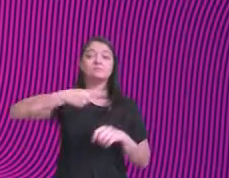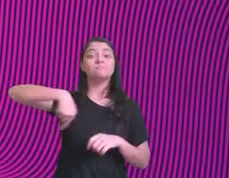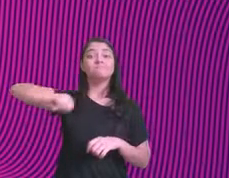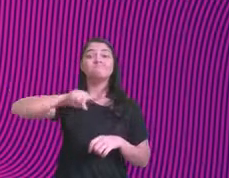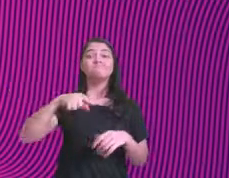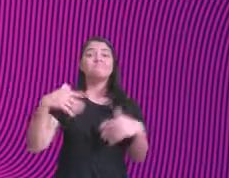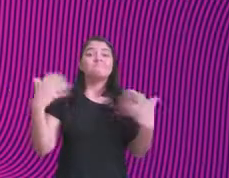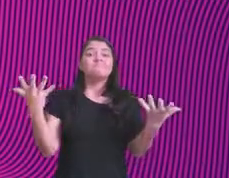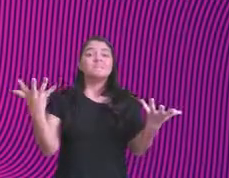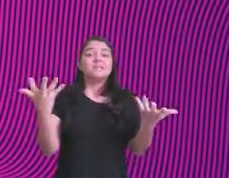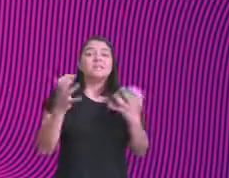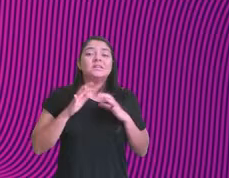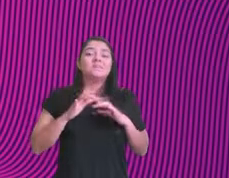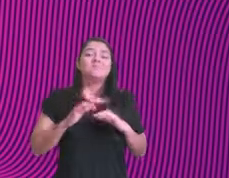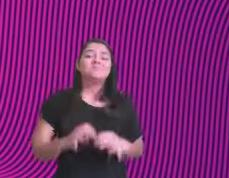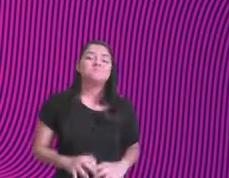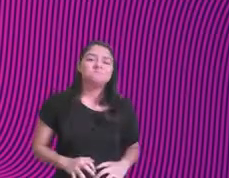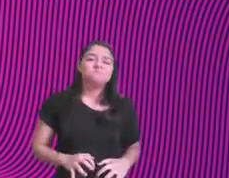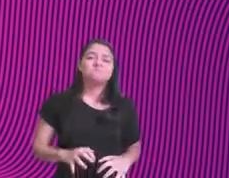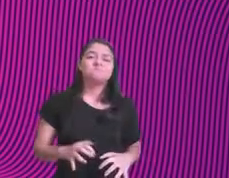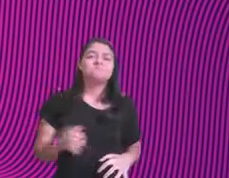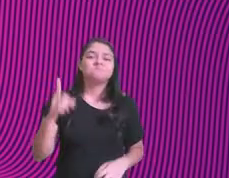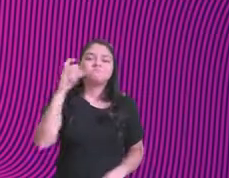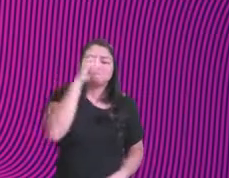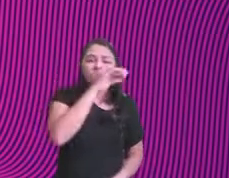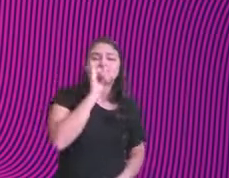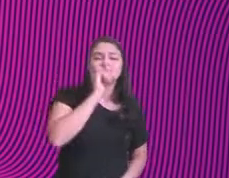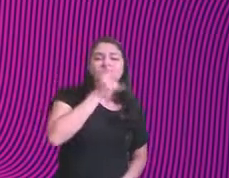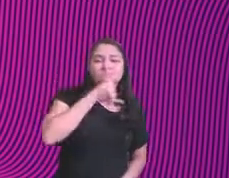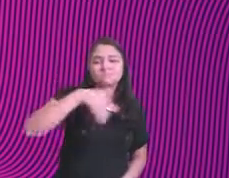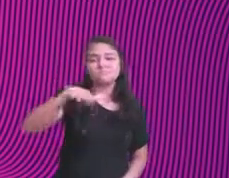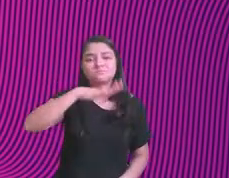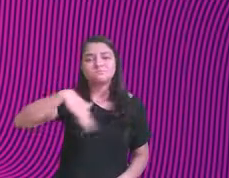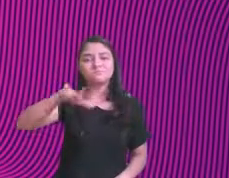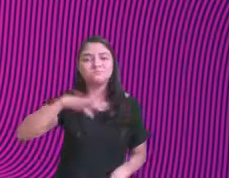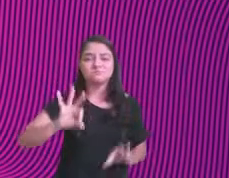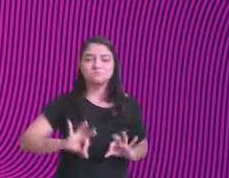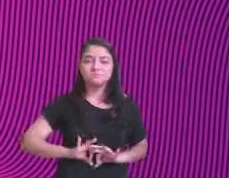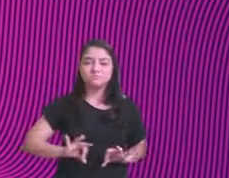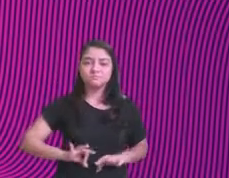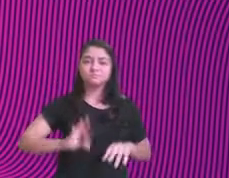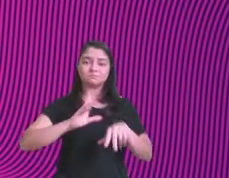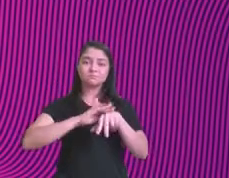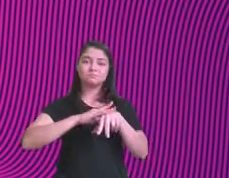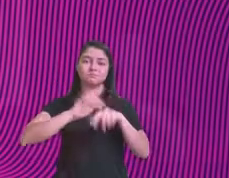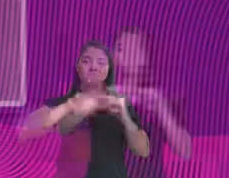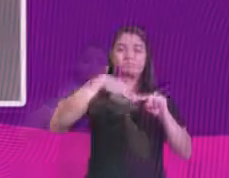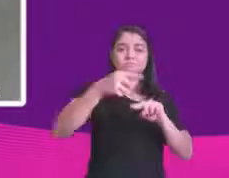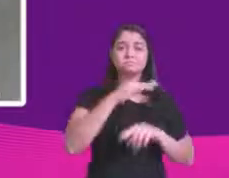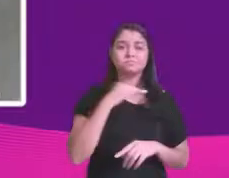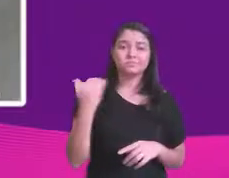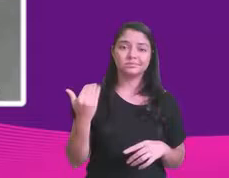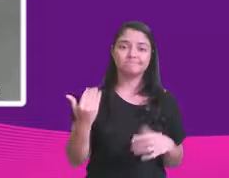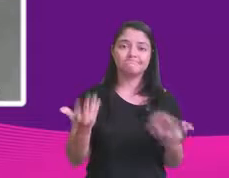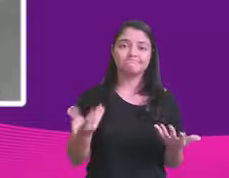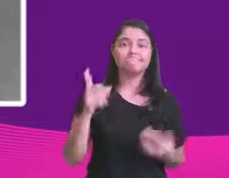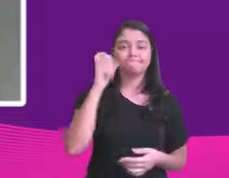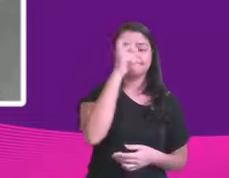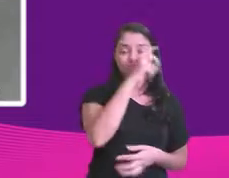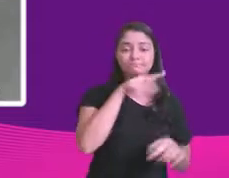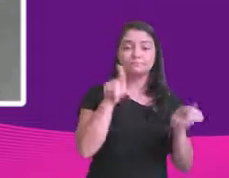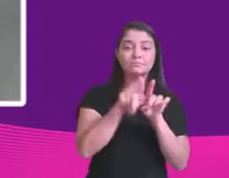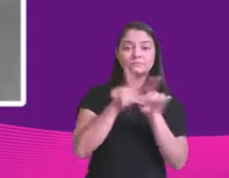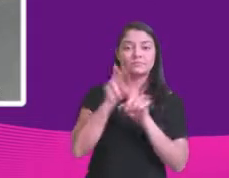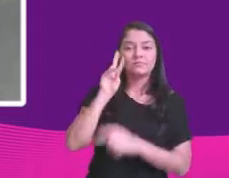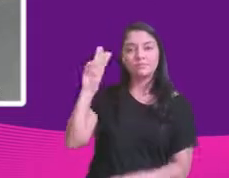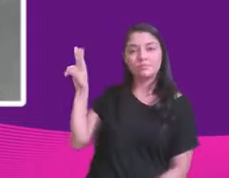quando a gente faz uma citorredução para câncer de ovário, faz a quimioterapia, essa paciente ela vem a recidivar. Então o que a gente tem, que 80%, infelizmente,